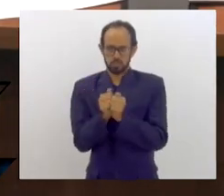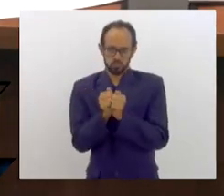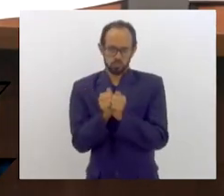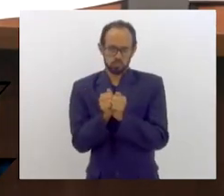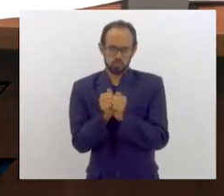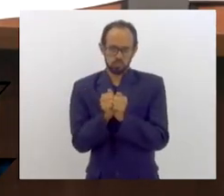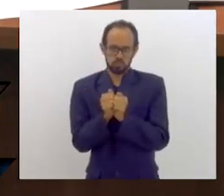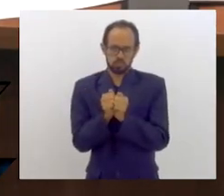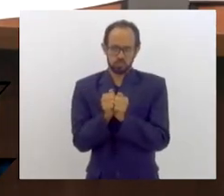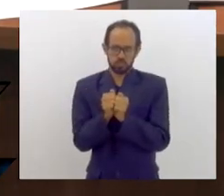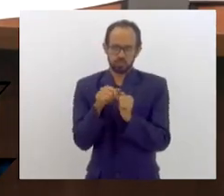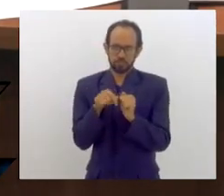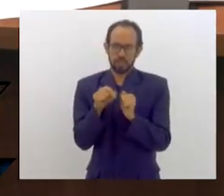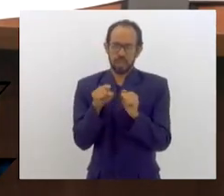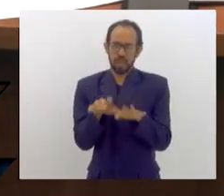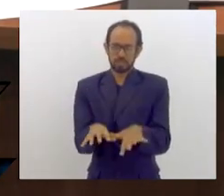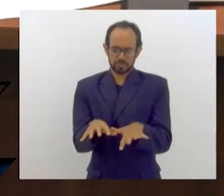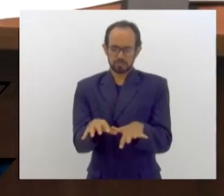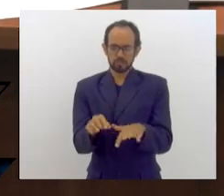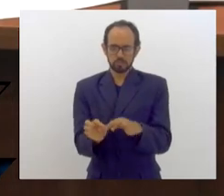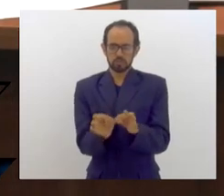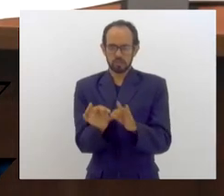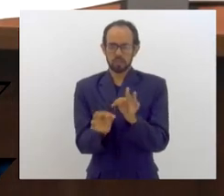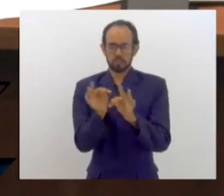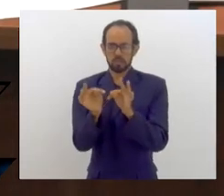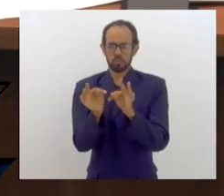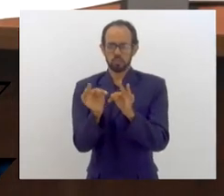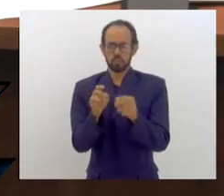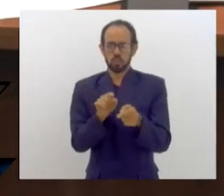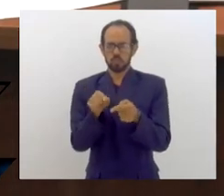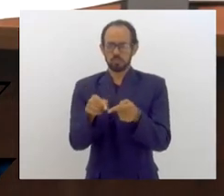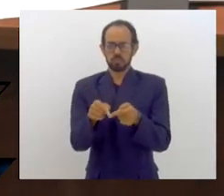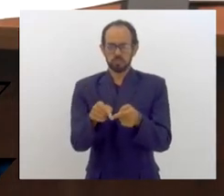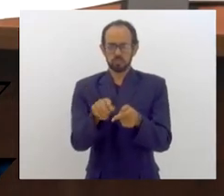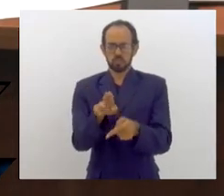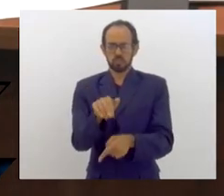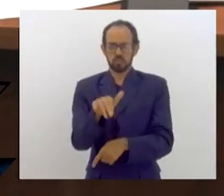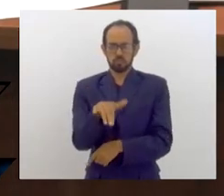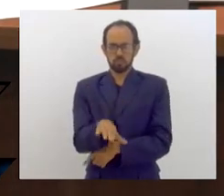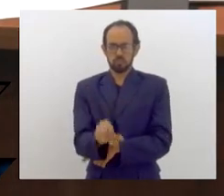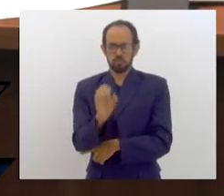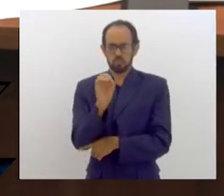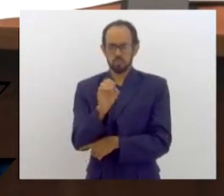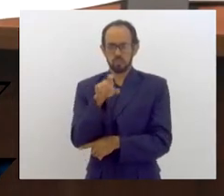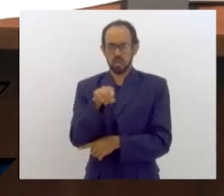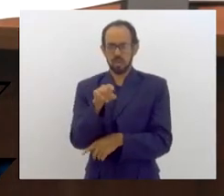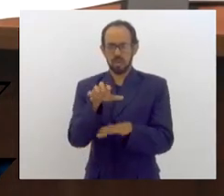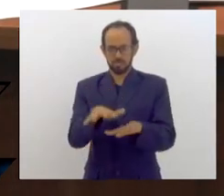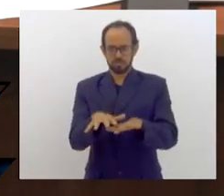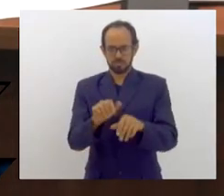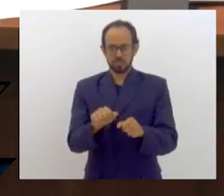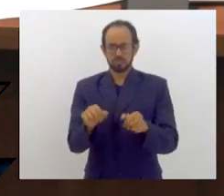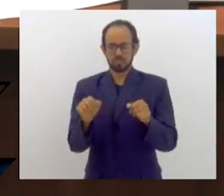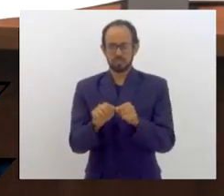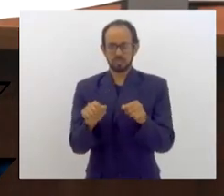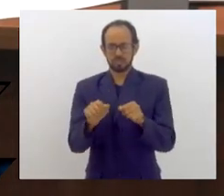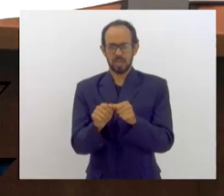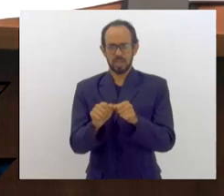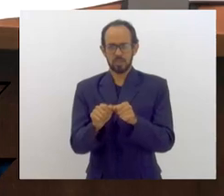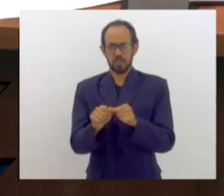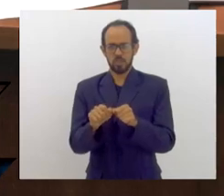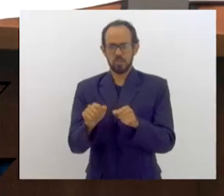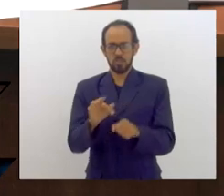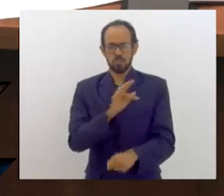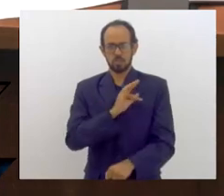Então, isso faz parte do tratamento. E o objetivo do deputado Bruno Dauari é justamente esse, fazer com que o